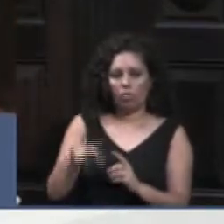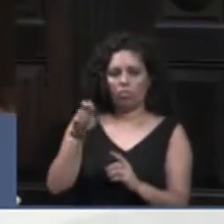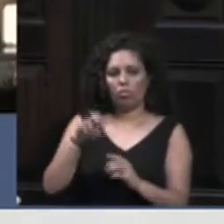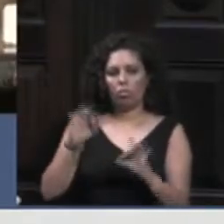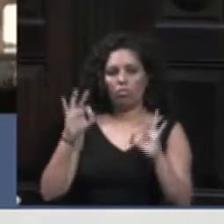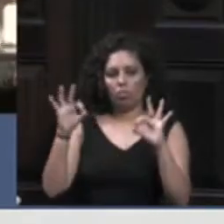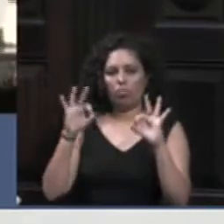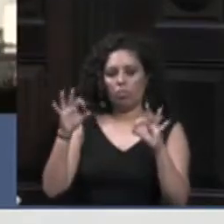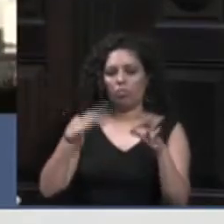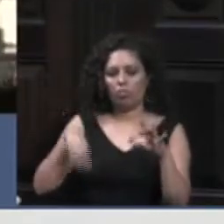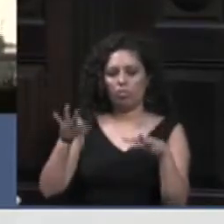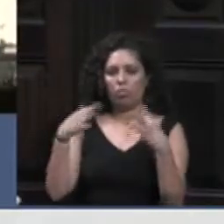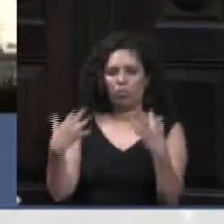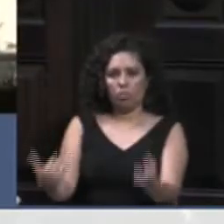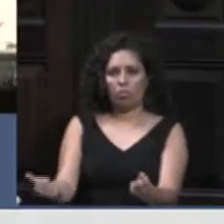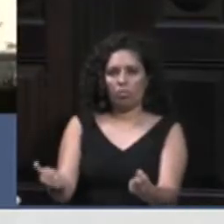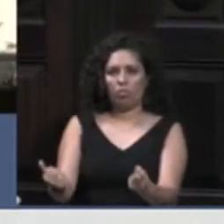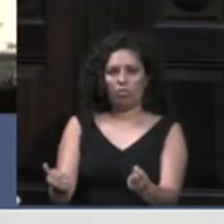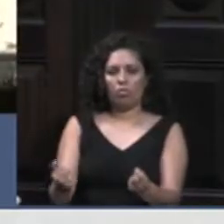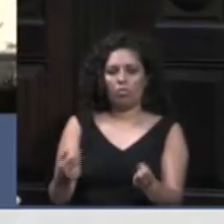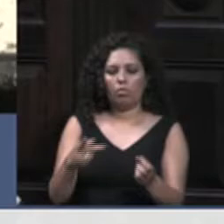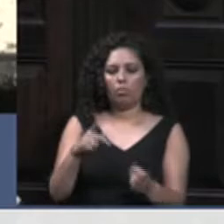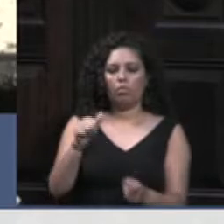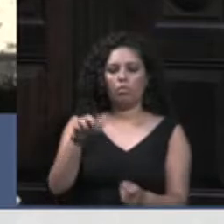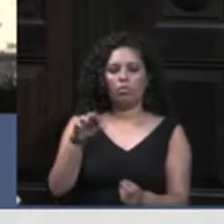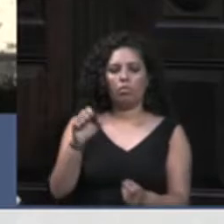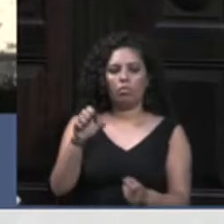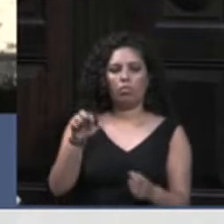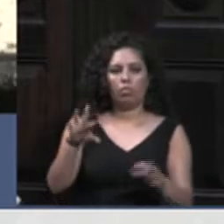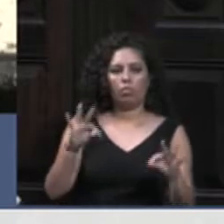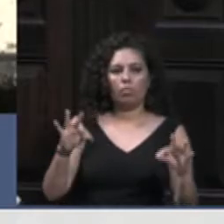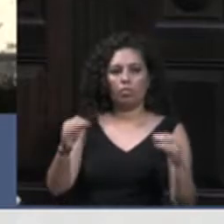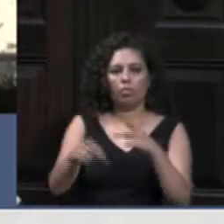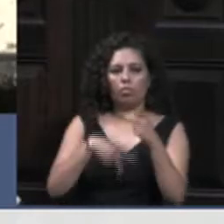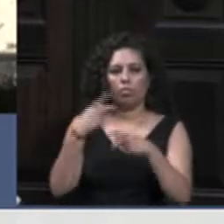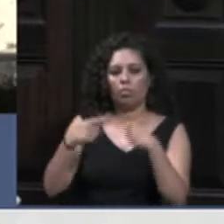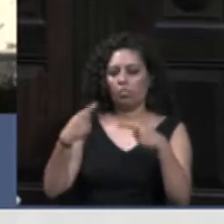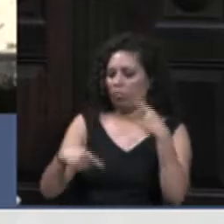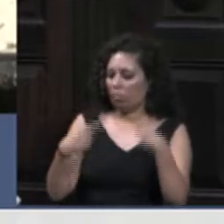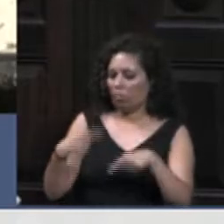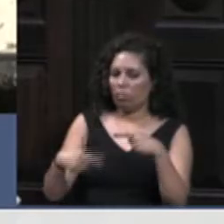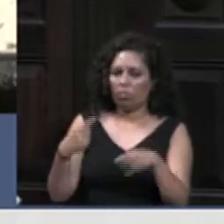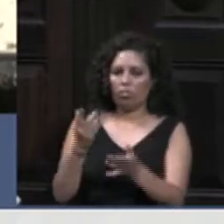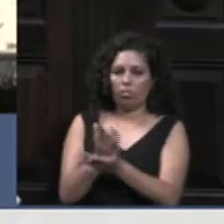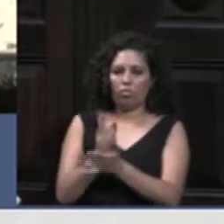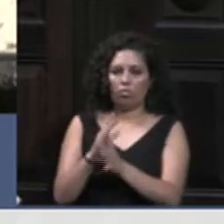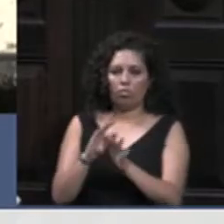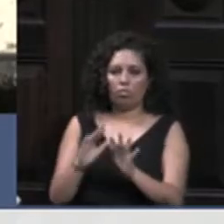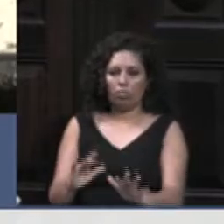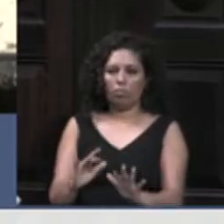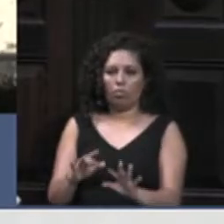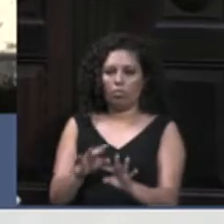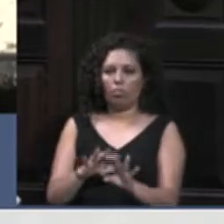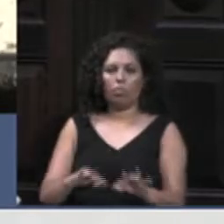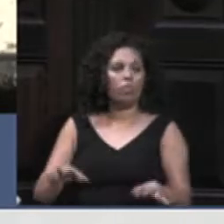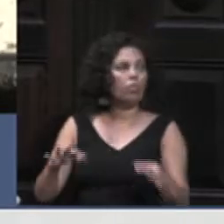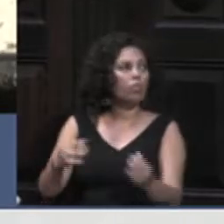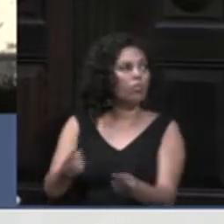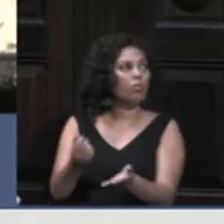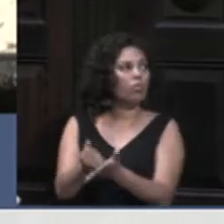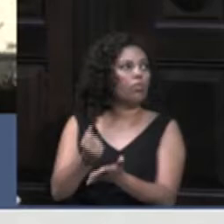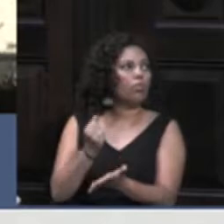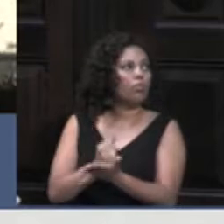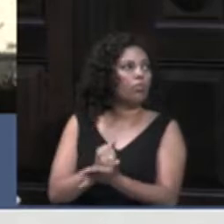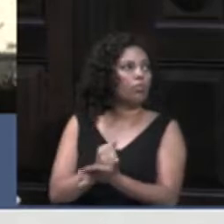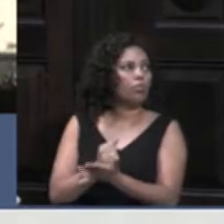Favorável. Com os pareceres emitidos em discussão, não havendo que queira discutir, encerrada Discussão e votação, senhores que aprovam. Permaneça